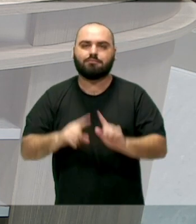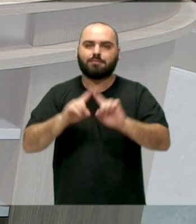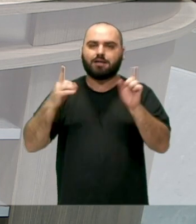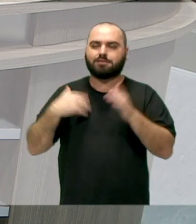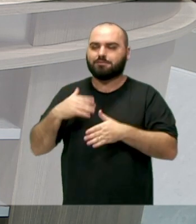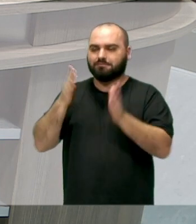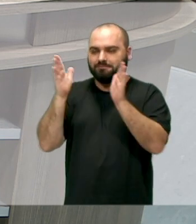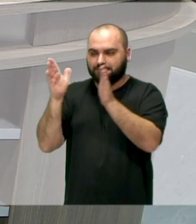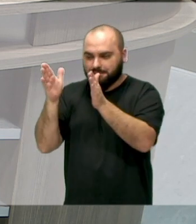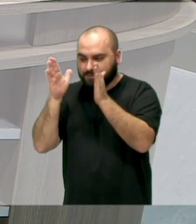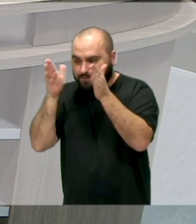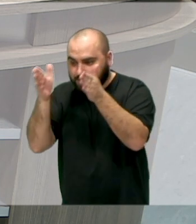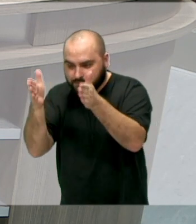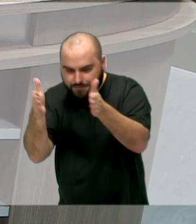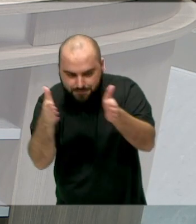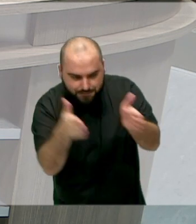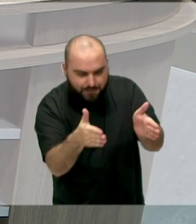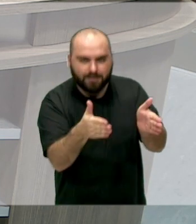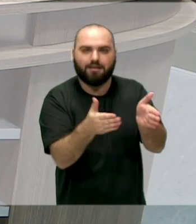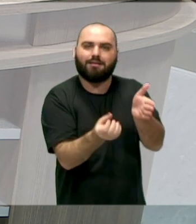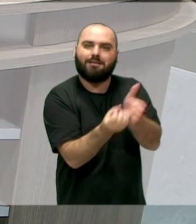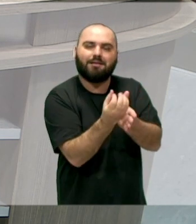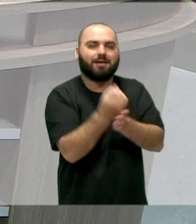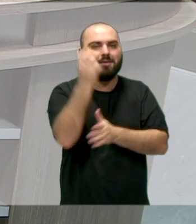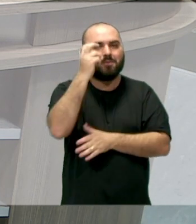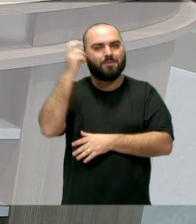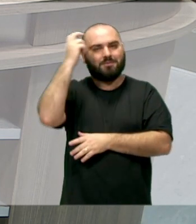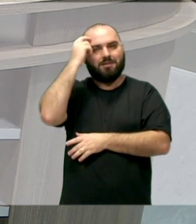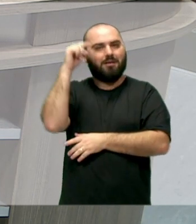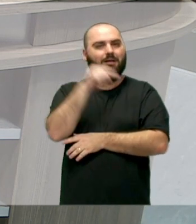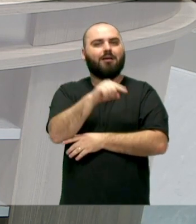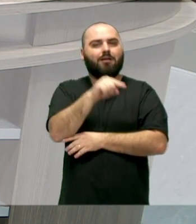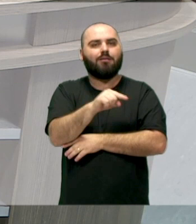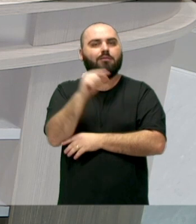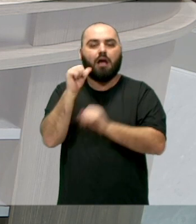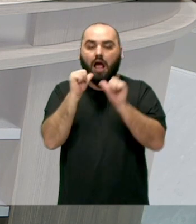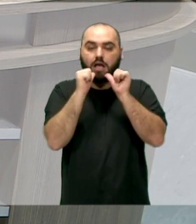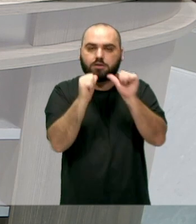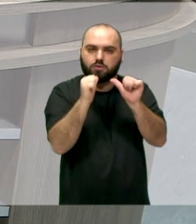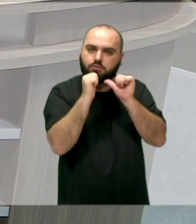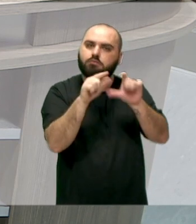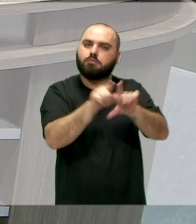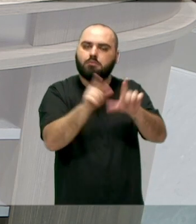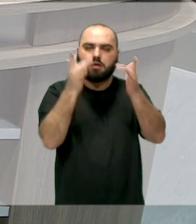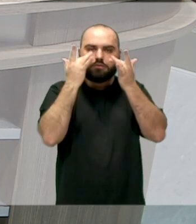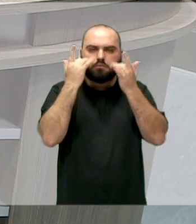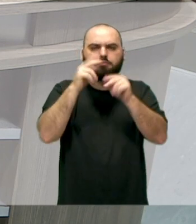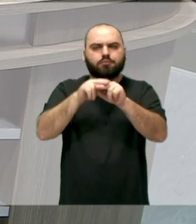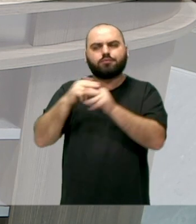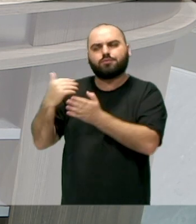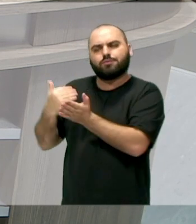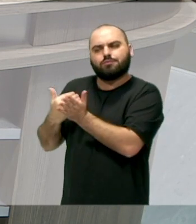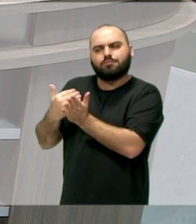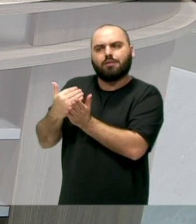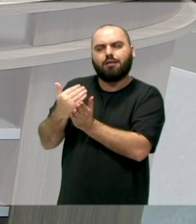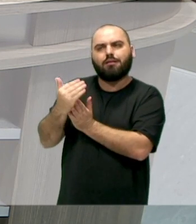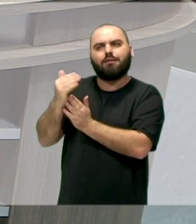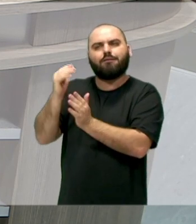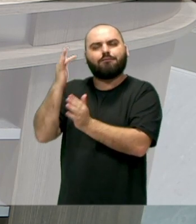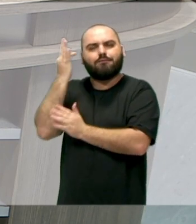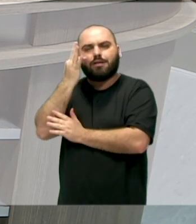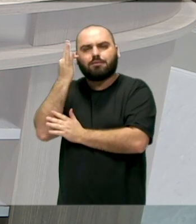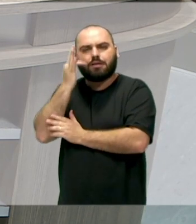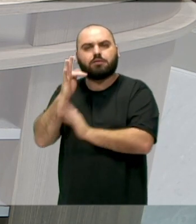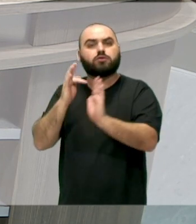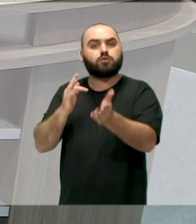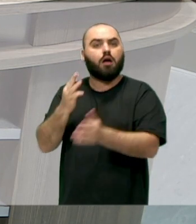enveredando muito mais para produção cultural, né, para também assessorar artistas. Então, desde o início lá da minha faculdade, no